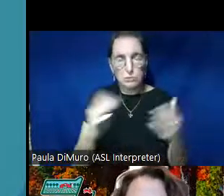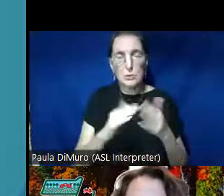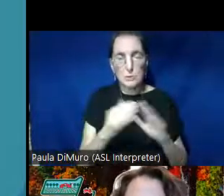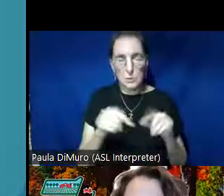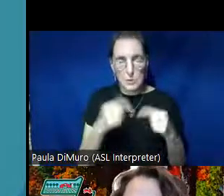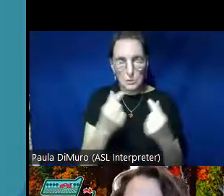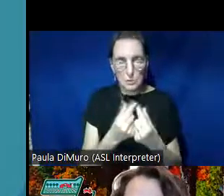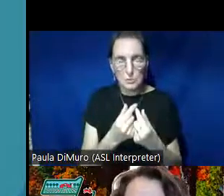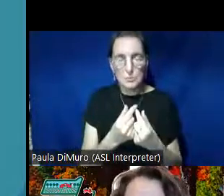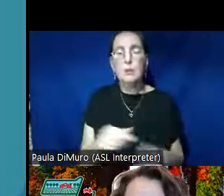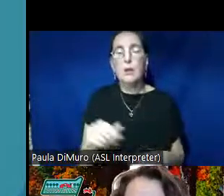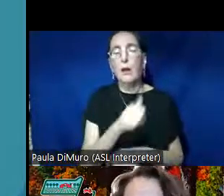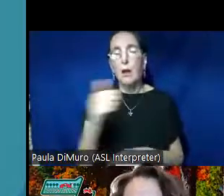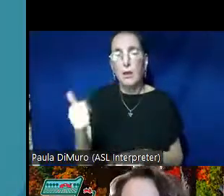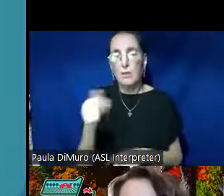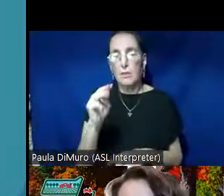significa